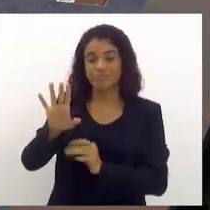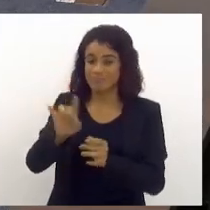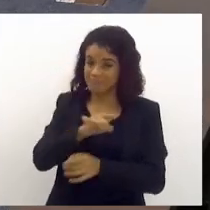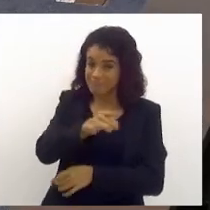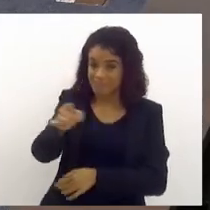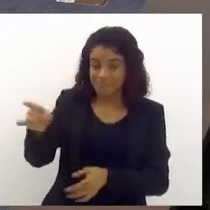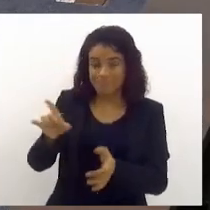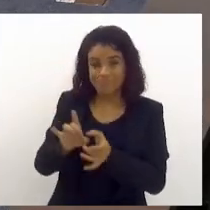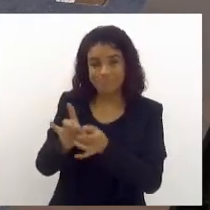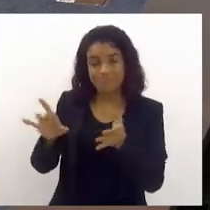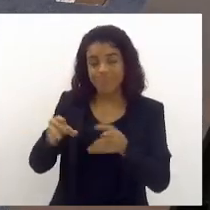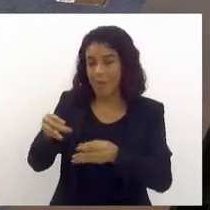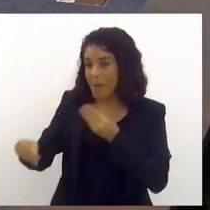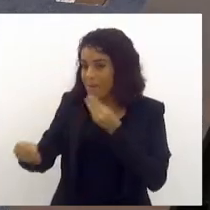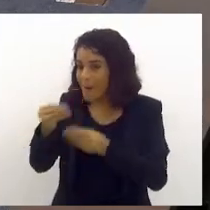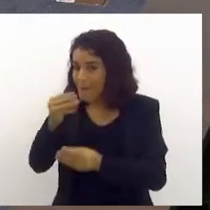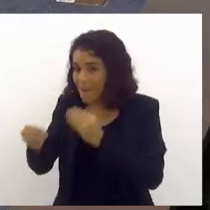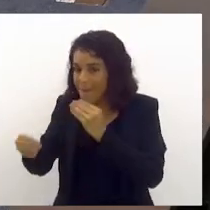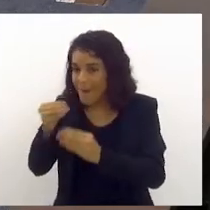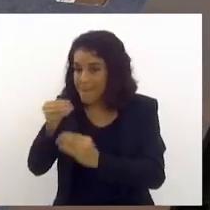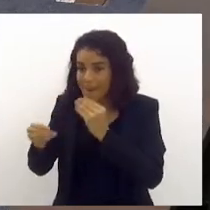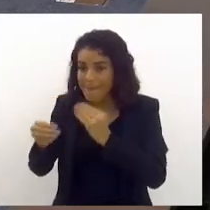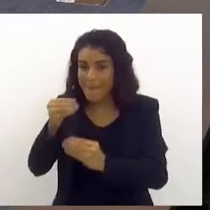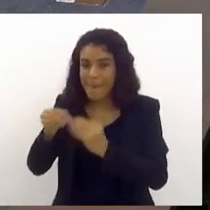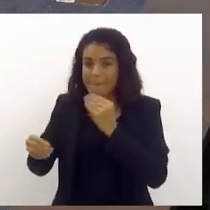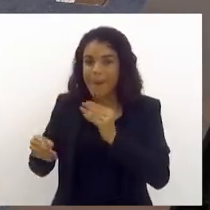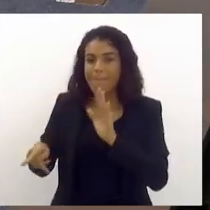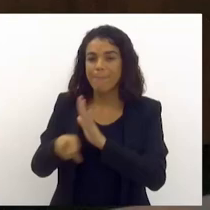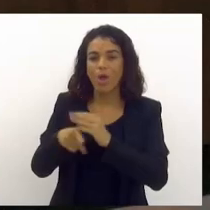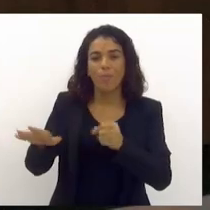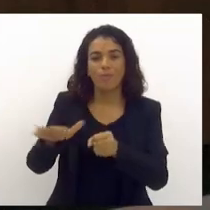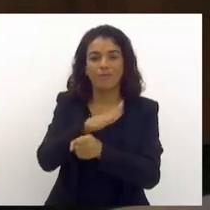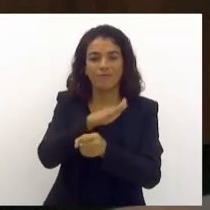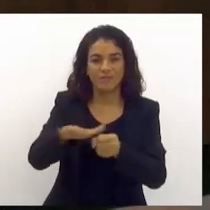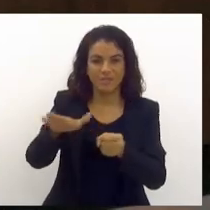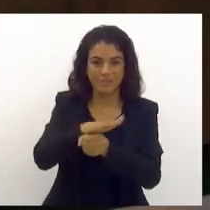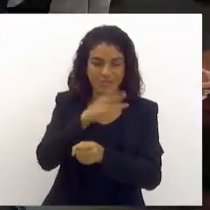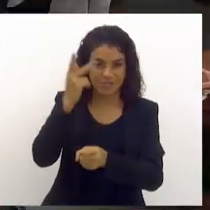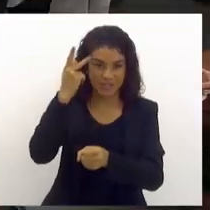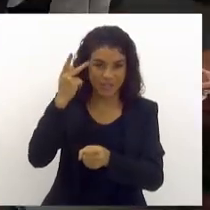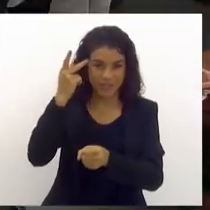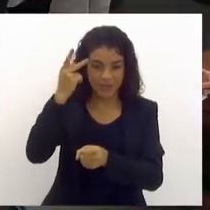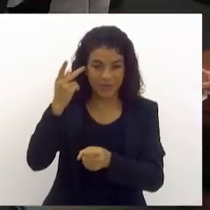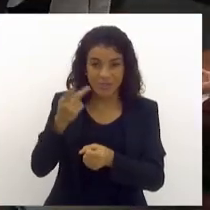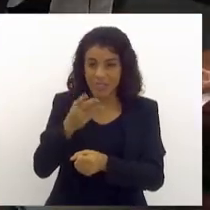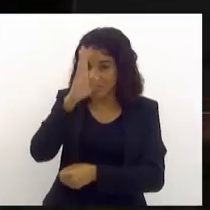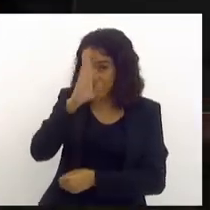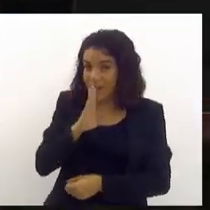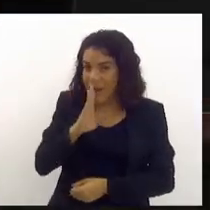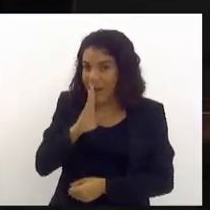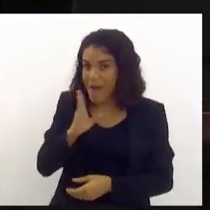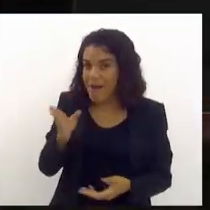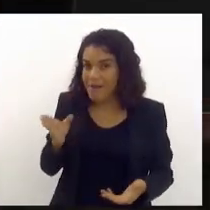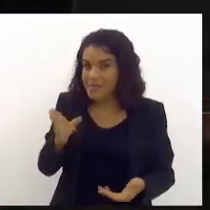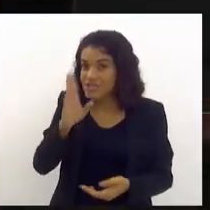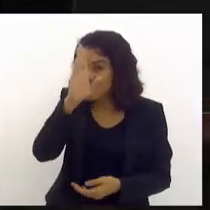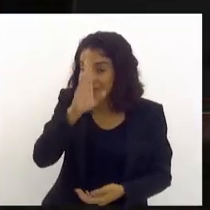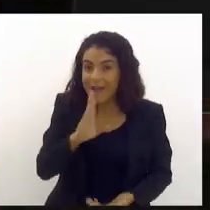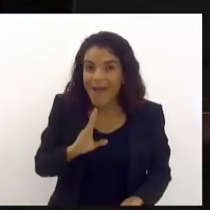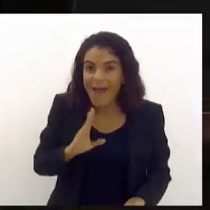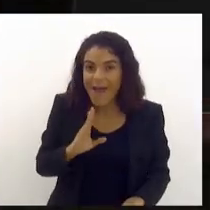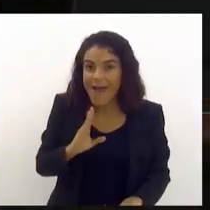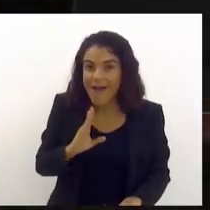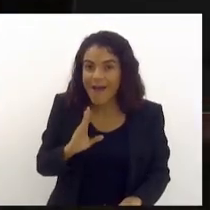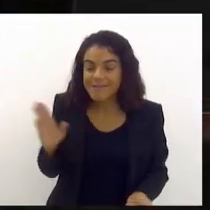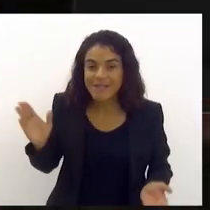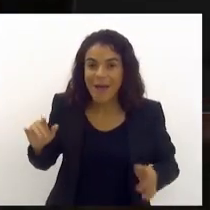todos degustarão acarajé e as guloseimas que aquela feira traz melhor. De graça, tia Ju, você esquece. De graça. A senhora precisa